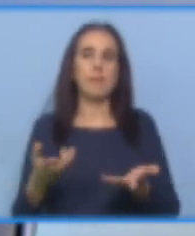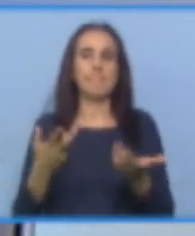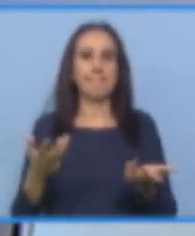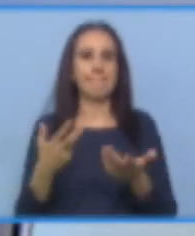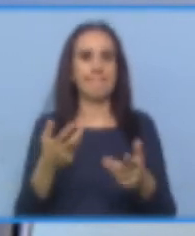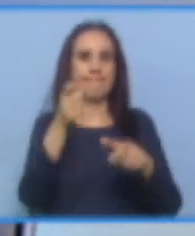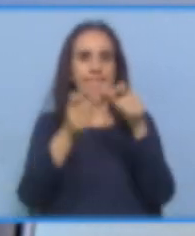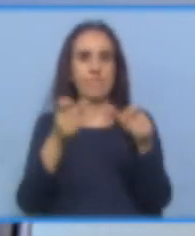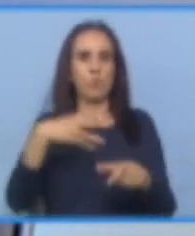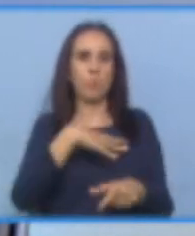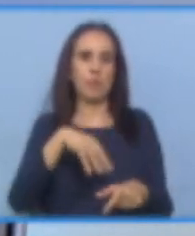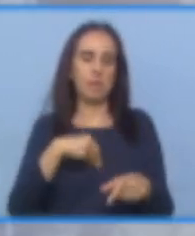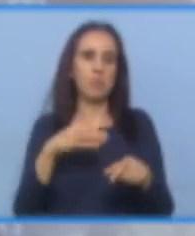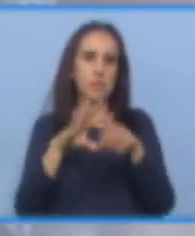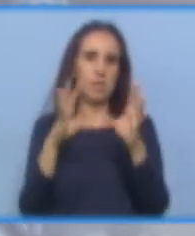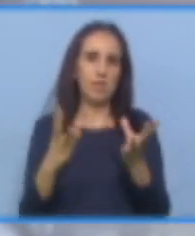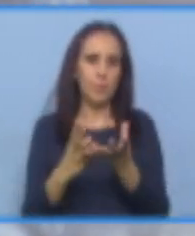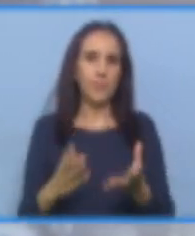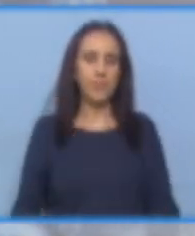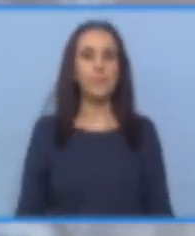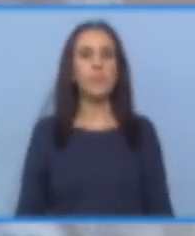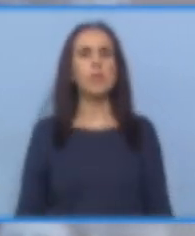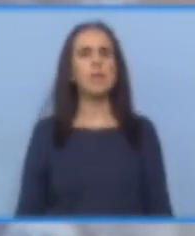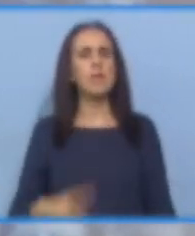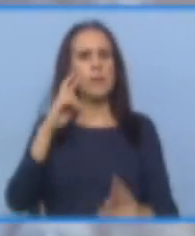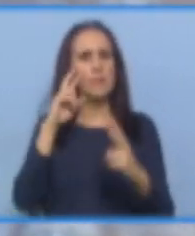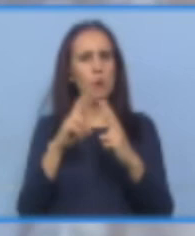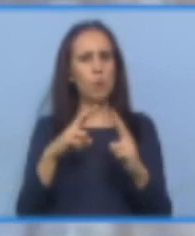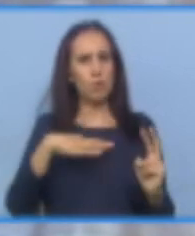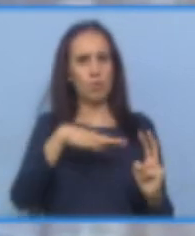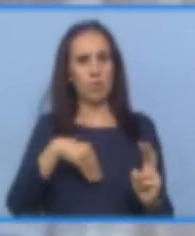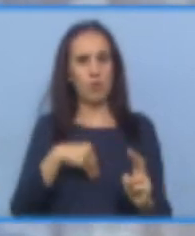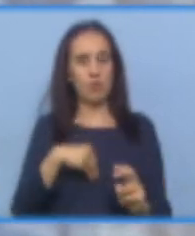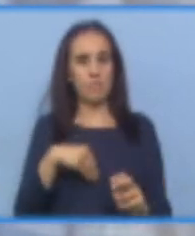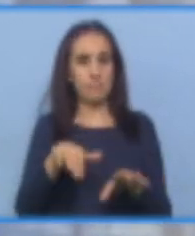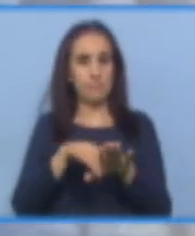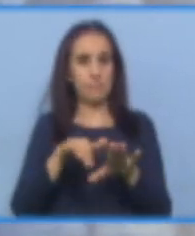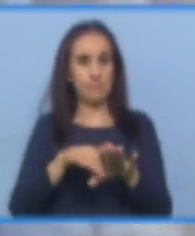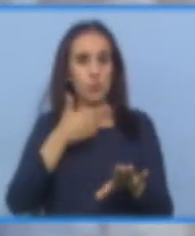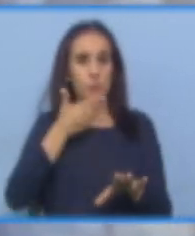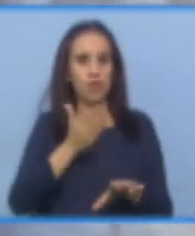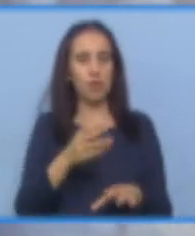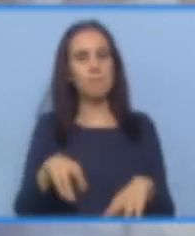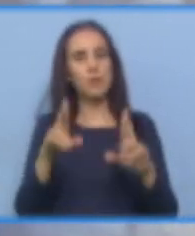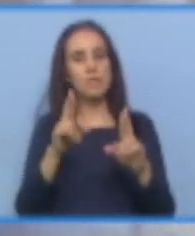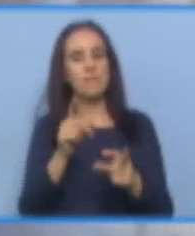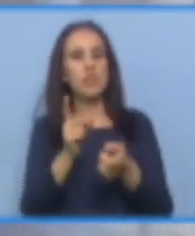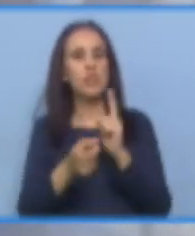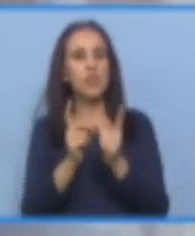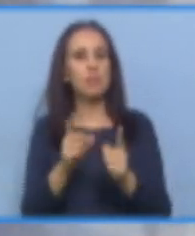da humanidade, no sentido lato. Tendo a experiência de participação noutros encontros mundiais, não é? Que expectativa têm para este?